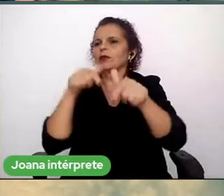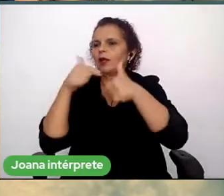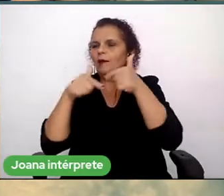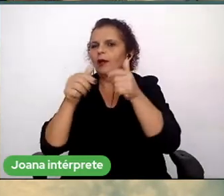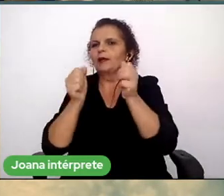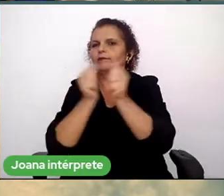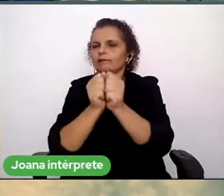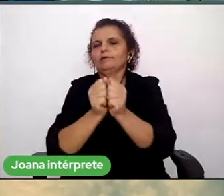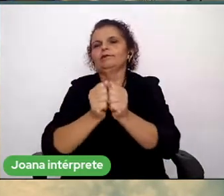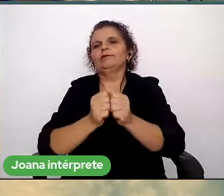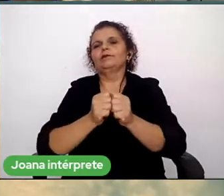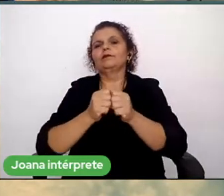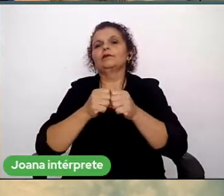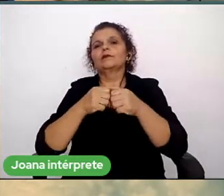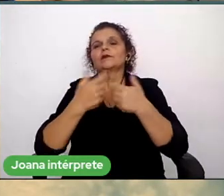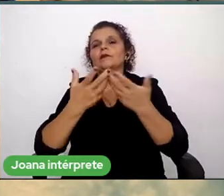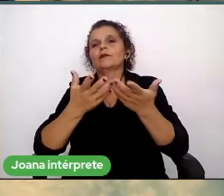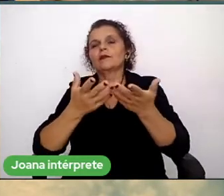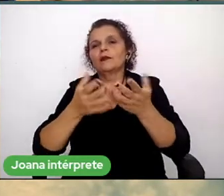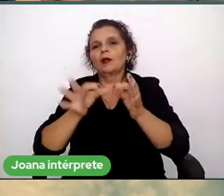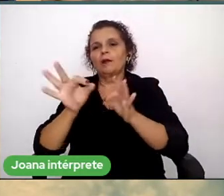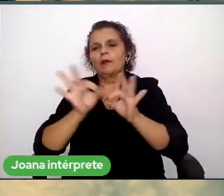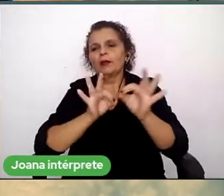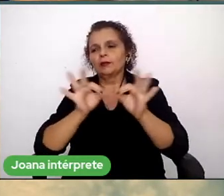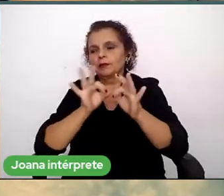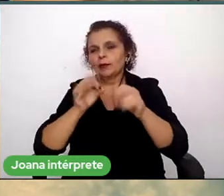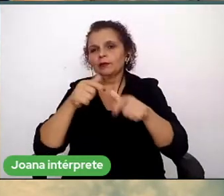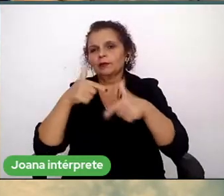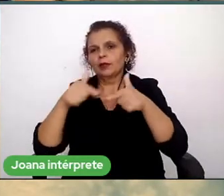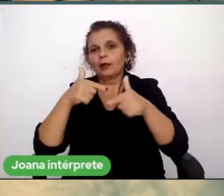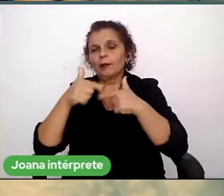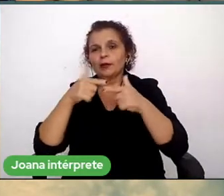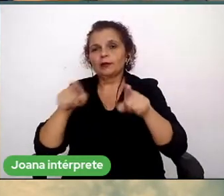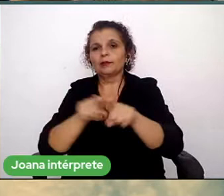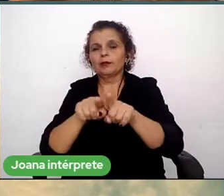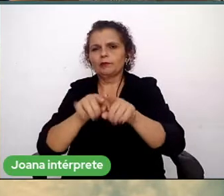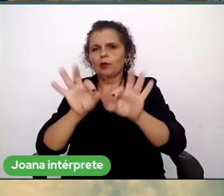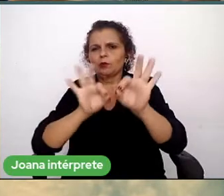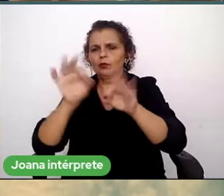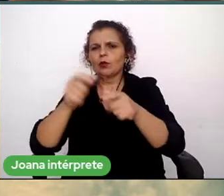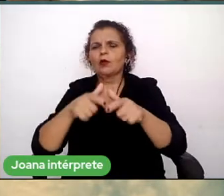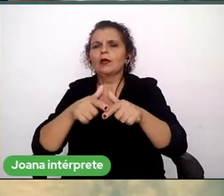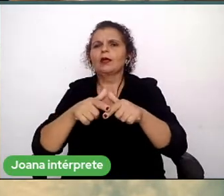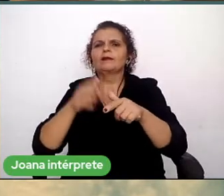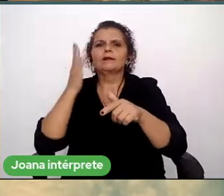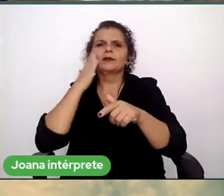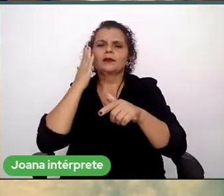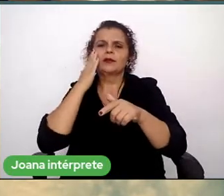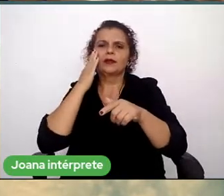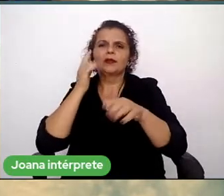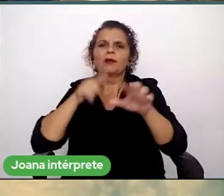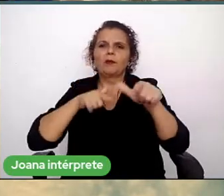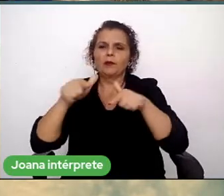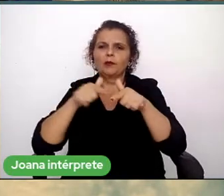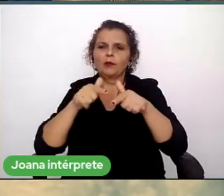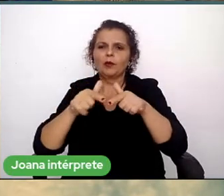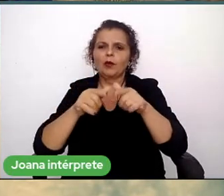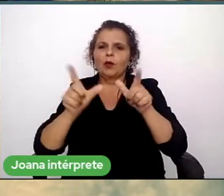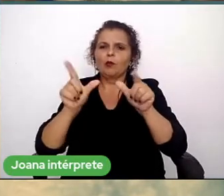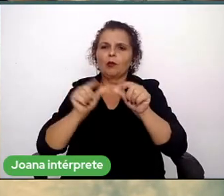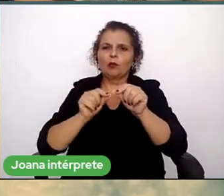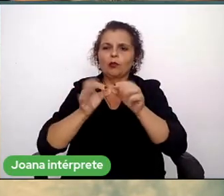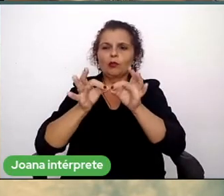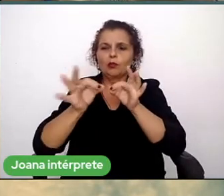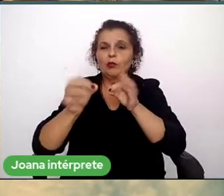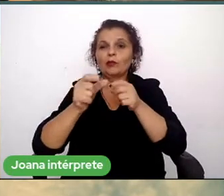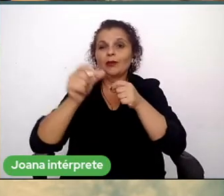nele tá a questão de planejamento de trabalho a ser realizado também na nossa forma de trabalho a gente sabe que existem planejamento de curto médio e